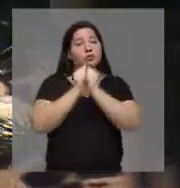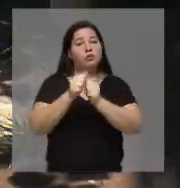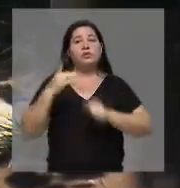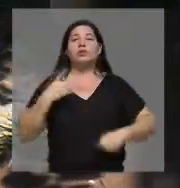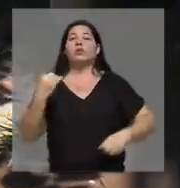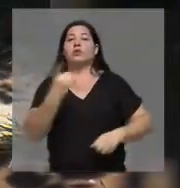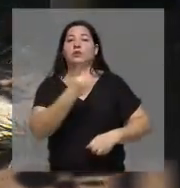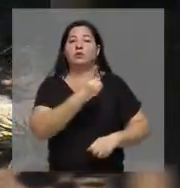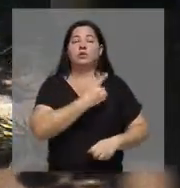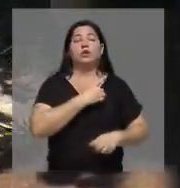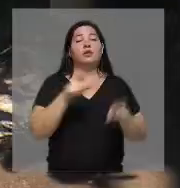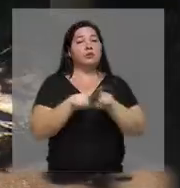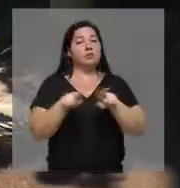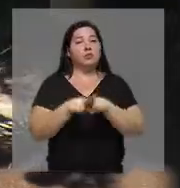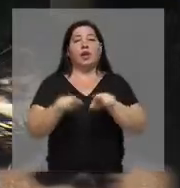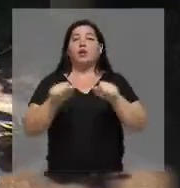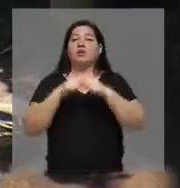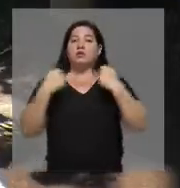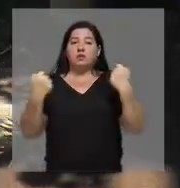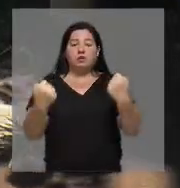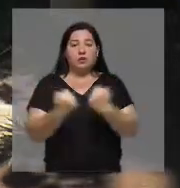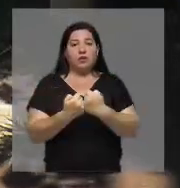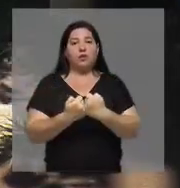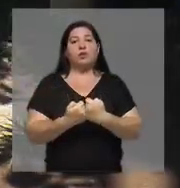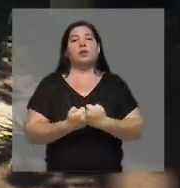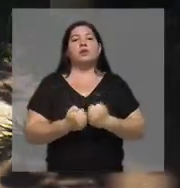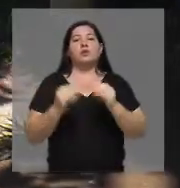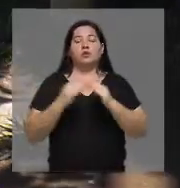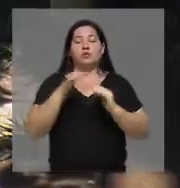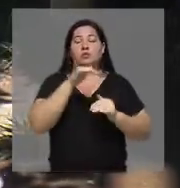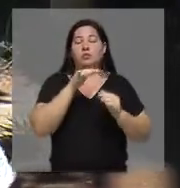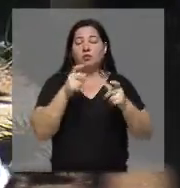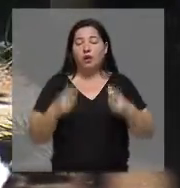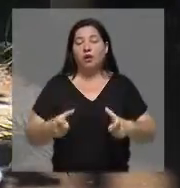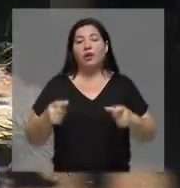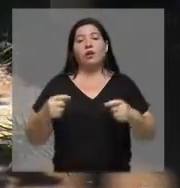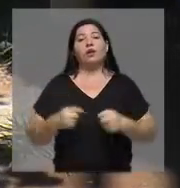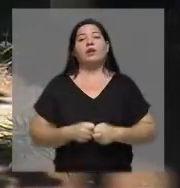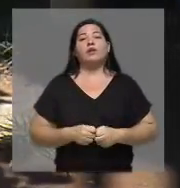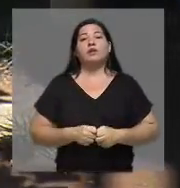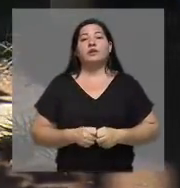com a Associação de Moradores de Bairro, pedindo mesmo que olhe para nós, porque